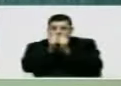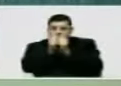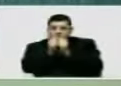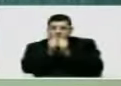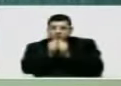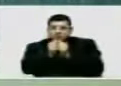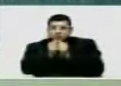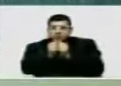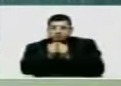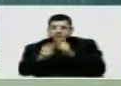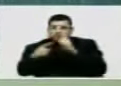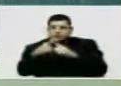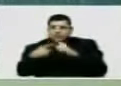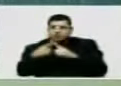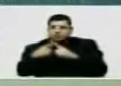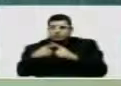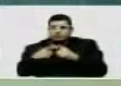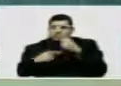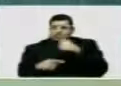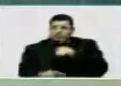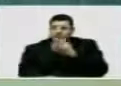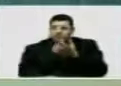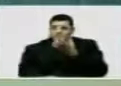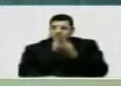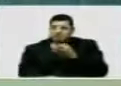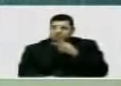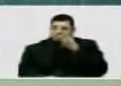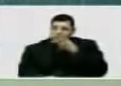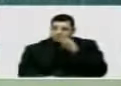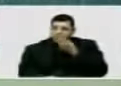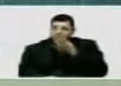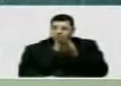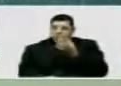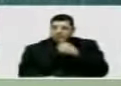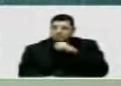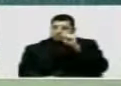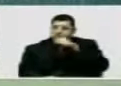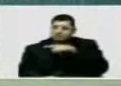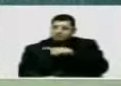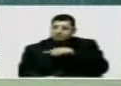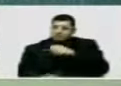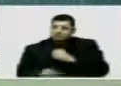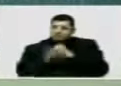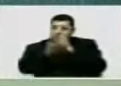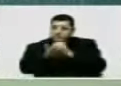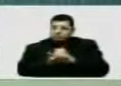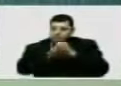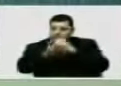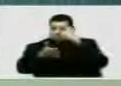unidade. Porque eu quero verbalizar que ele tem o meu